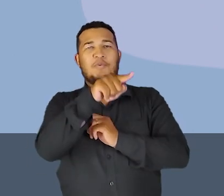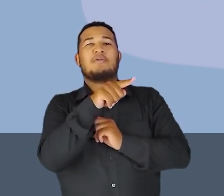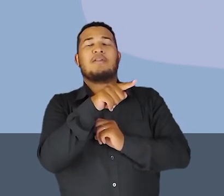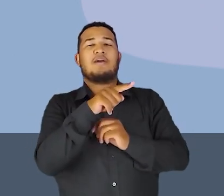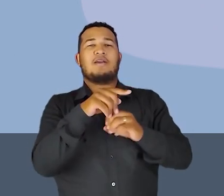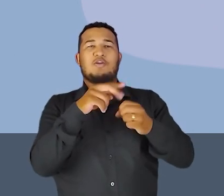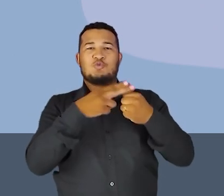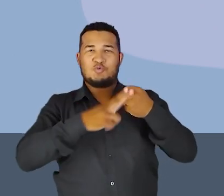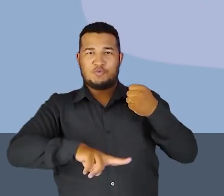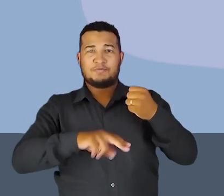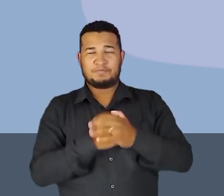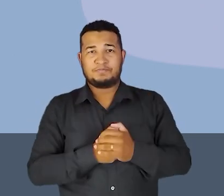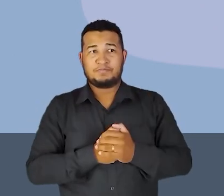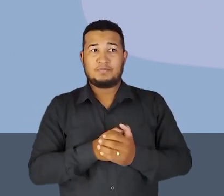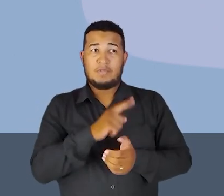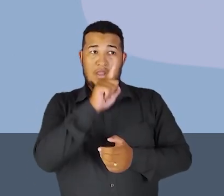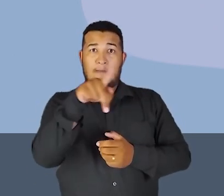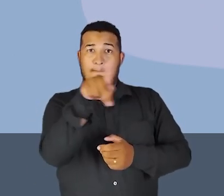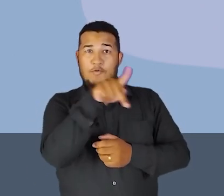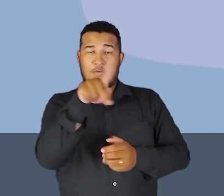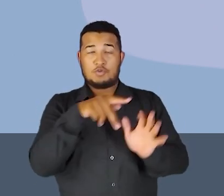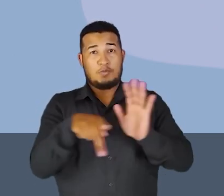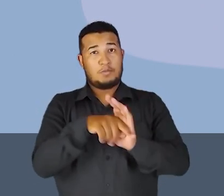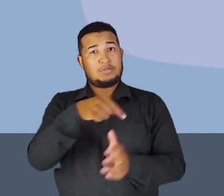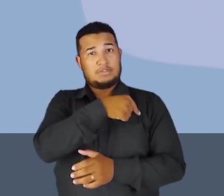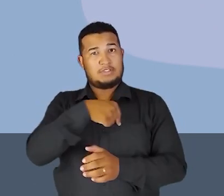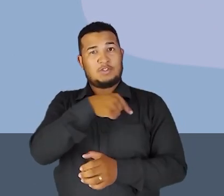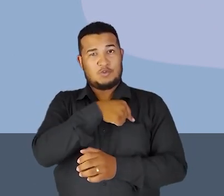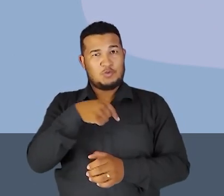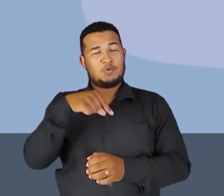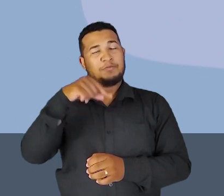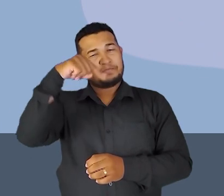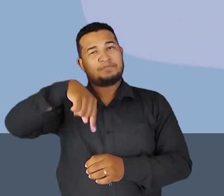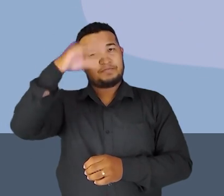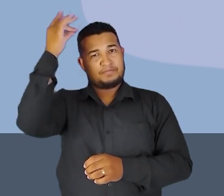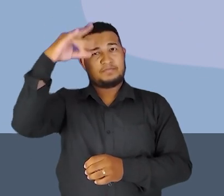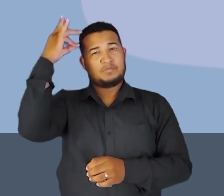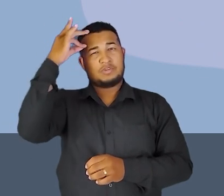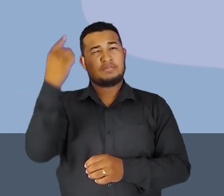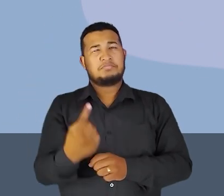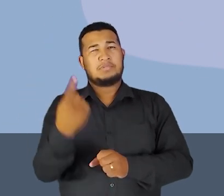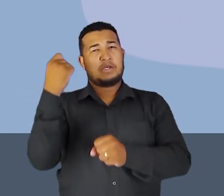Espírito Santo. É professor da rede de ensino do Estado do Espírito Santo desde